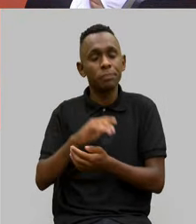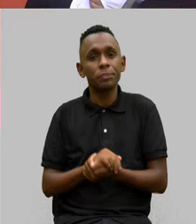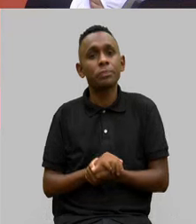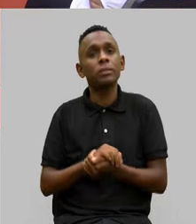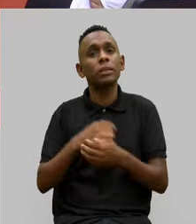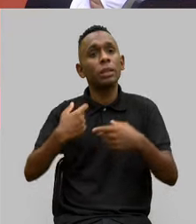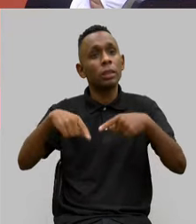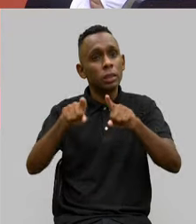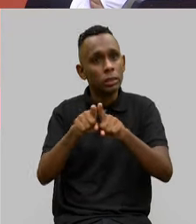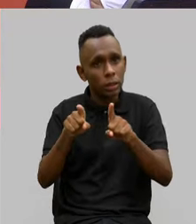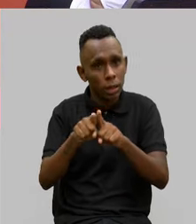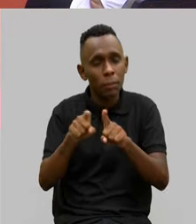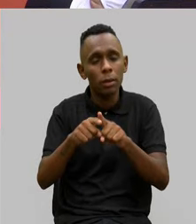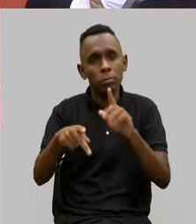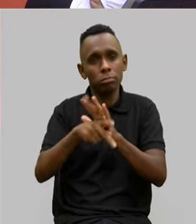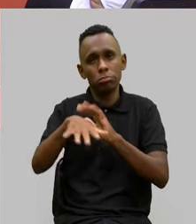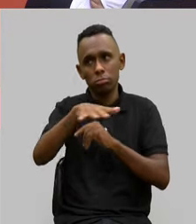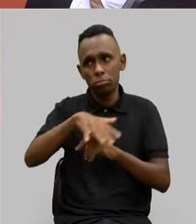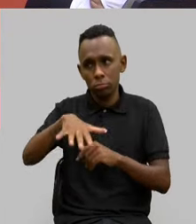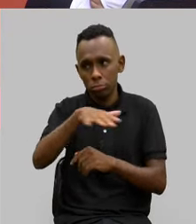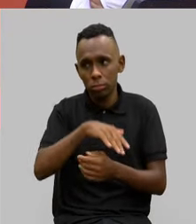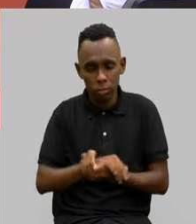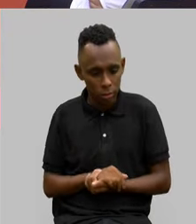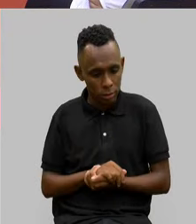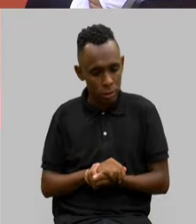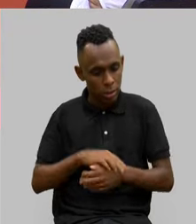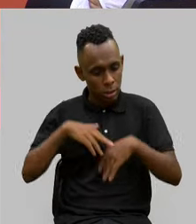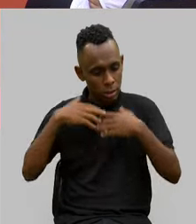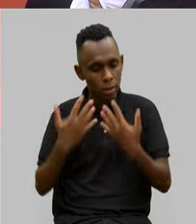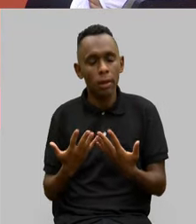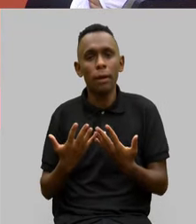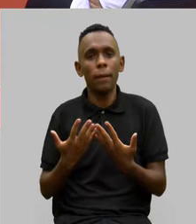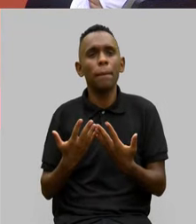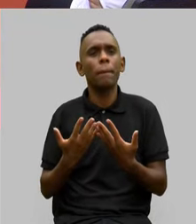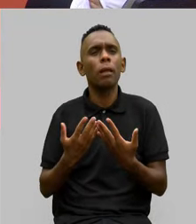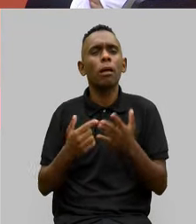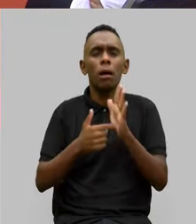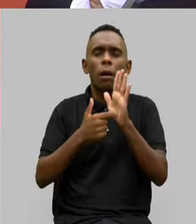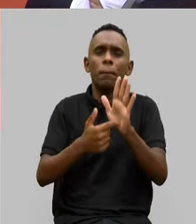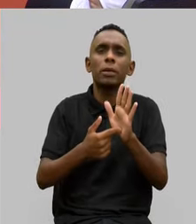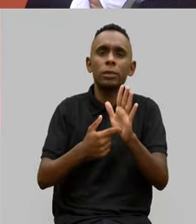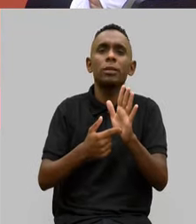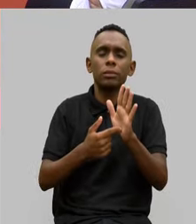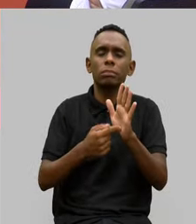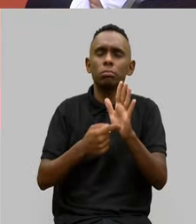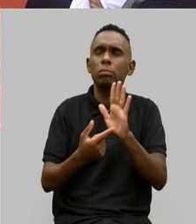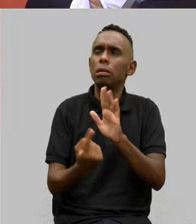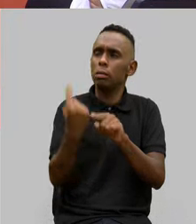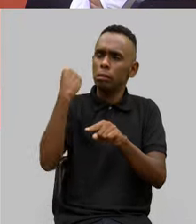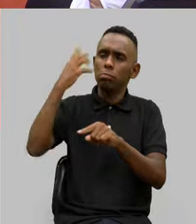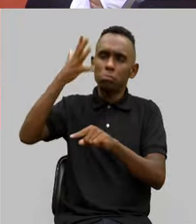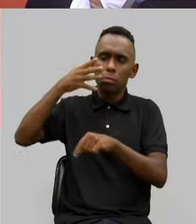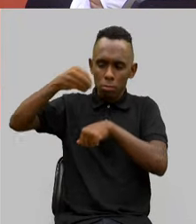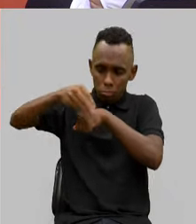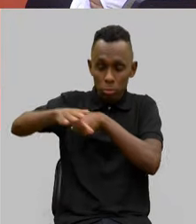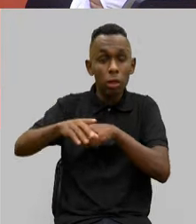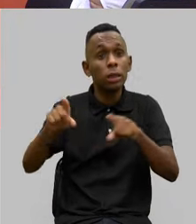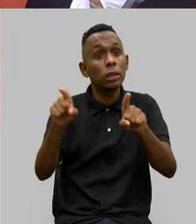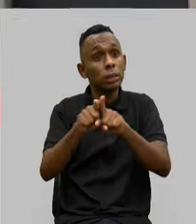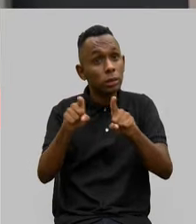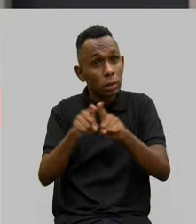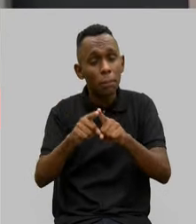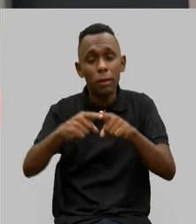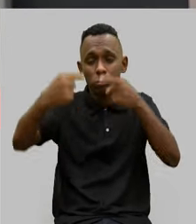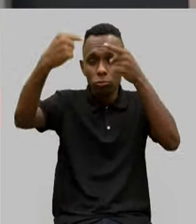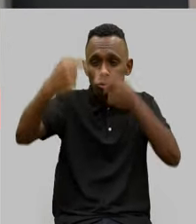muito mais neurofarmacologia então é uma área um pouco diferente das apresentadas aqui anteriormente né mas nós temos as mesmas